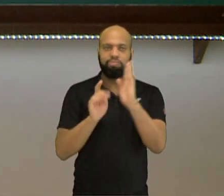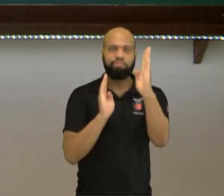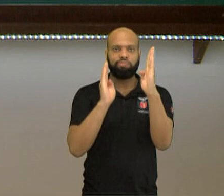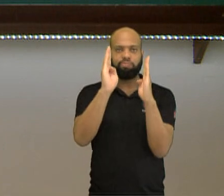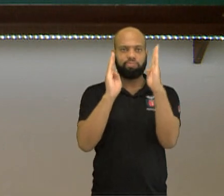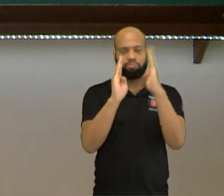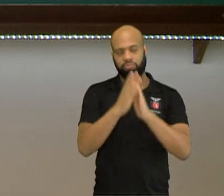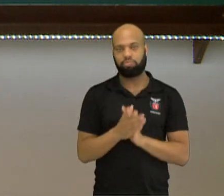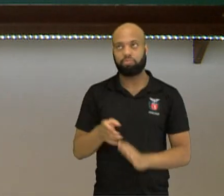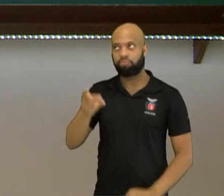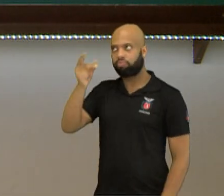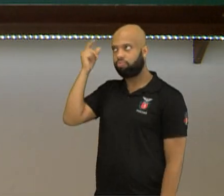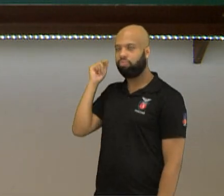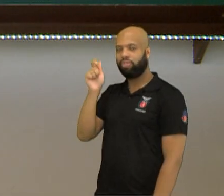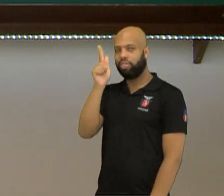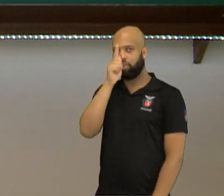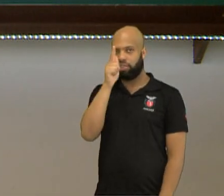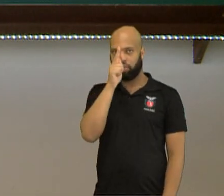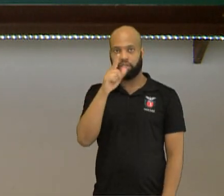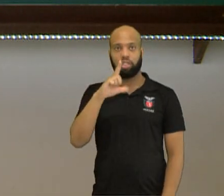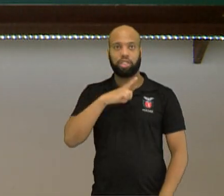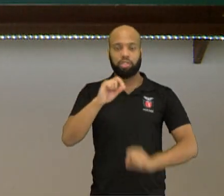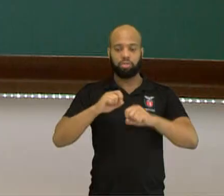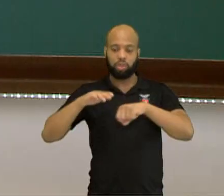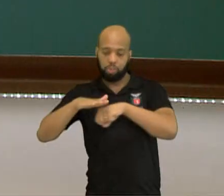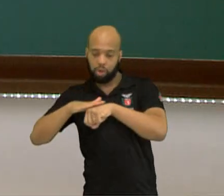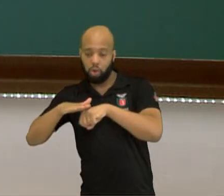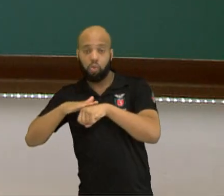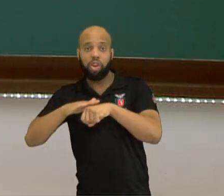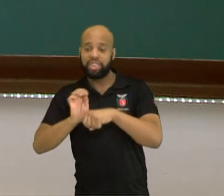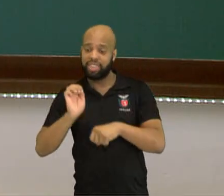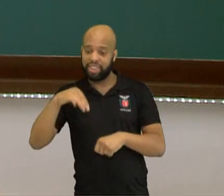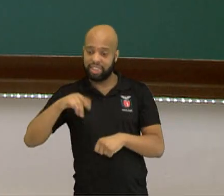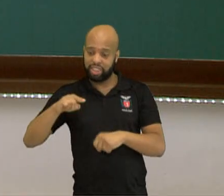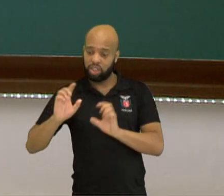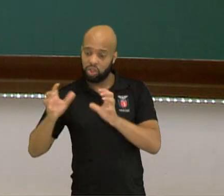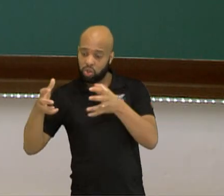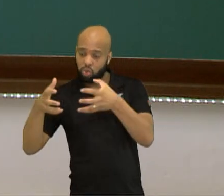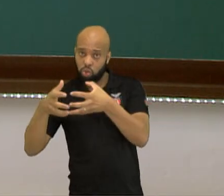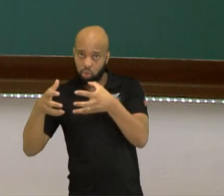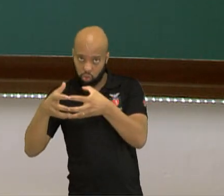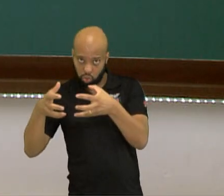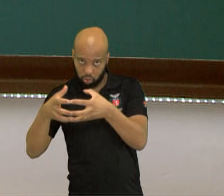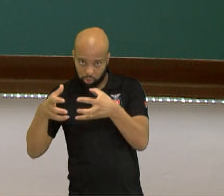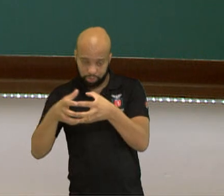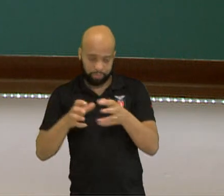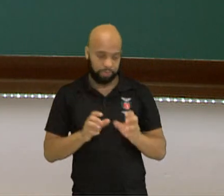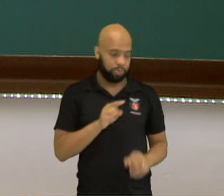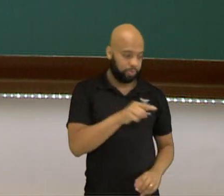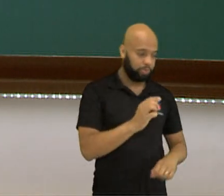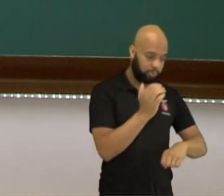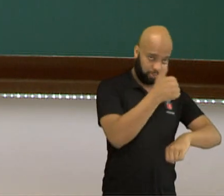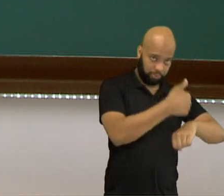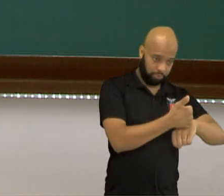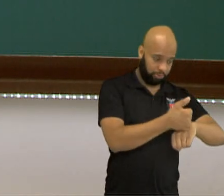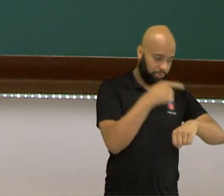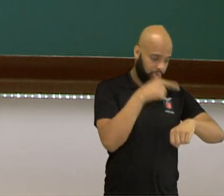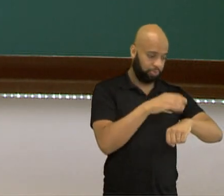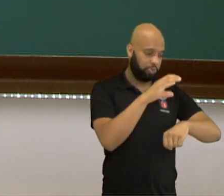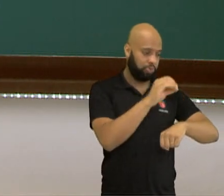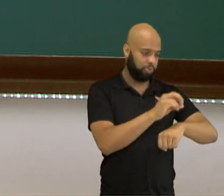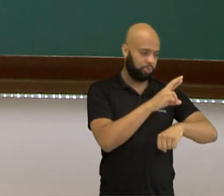Antiga. Nós tínhamos um diálogo entre o corifeu e o coro,